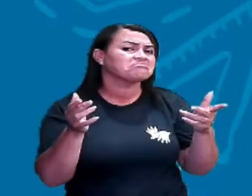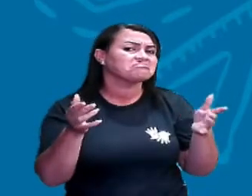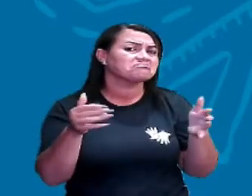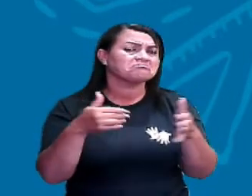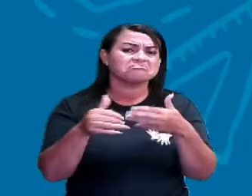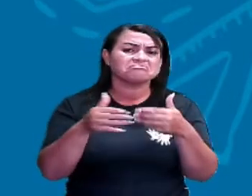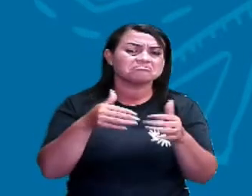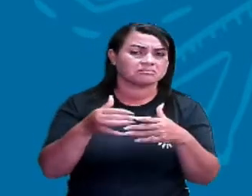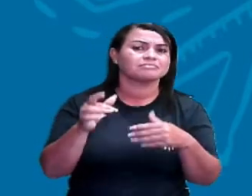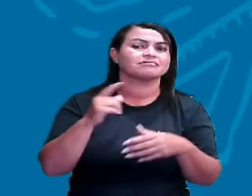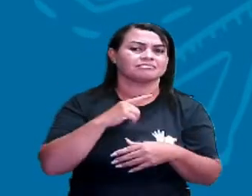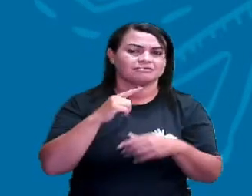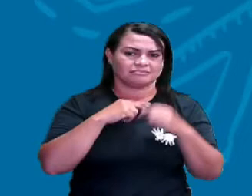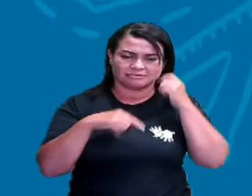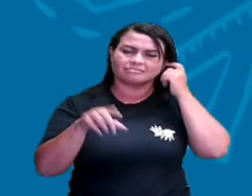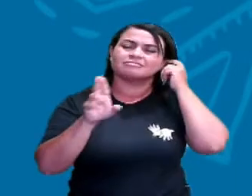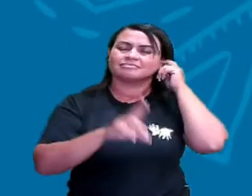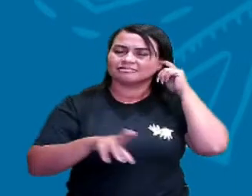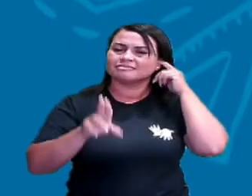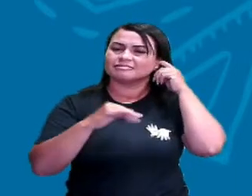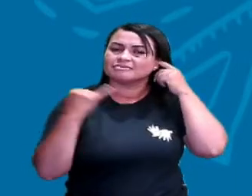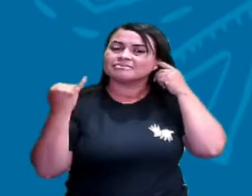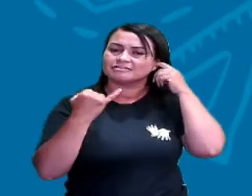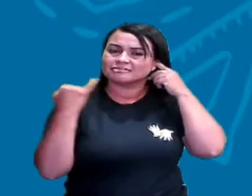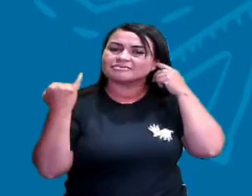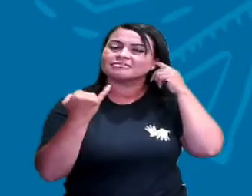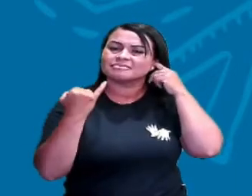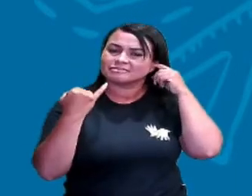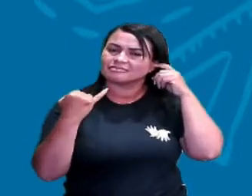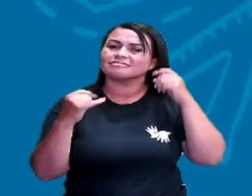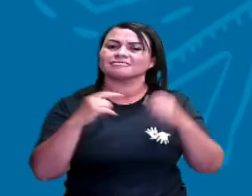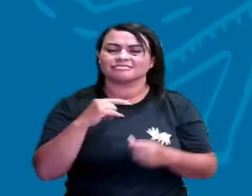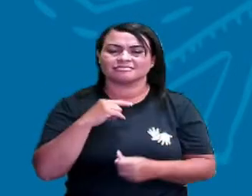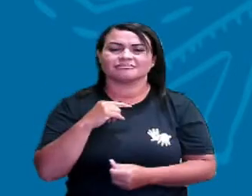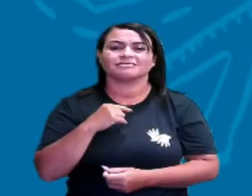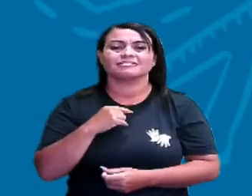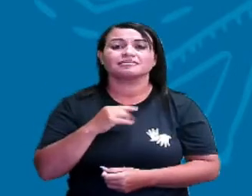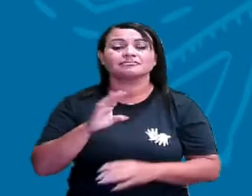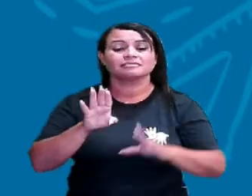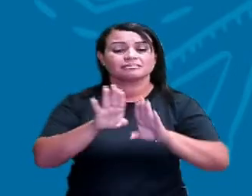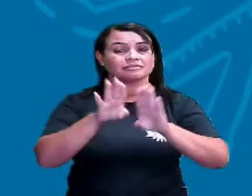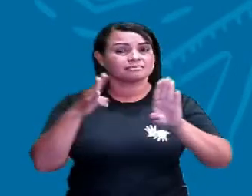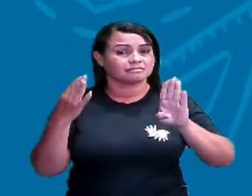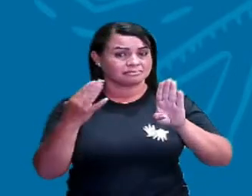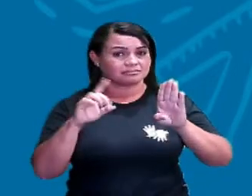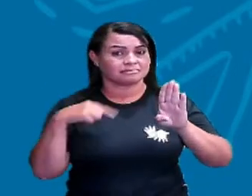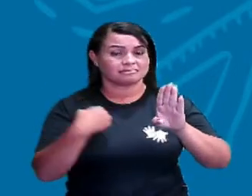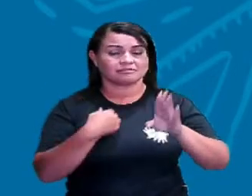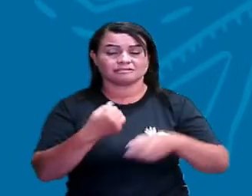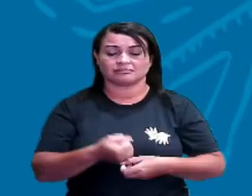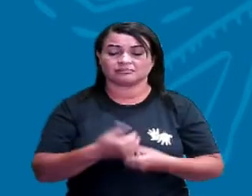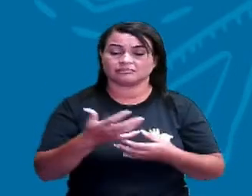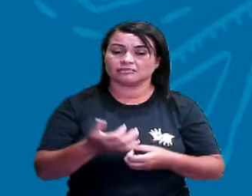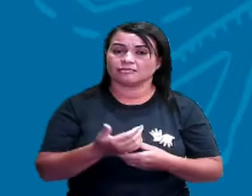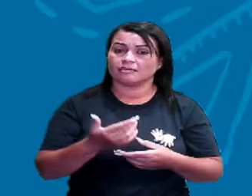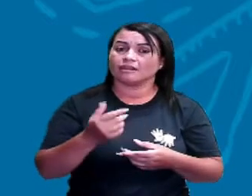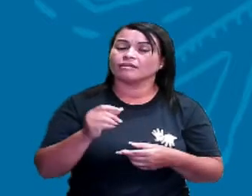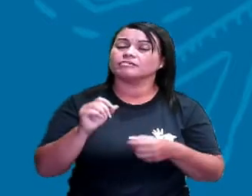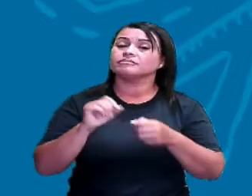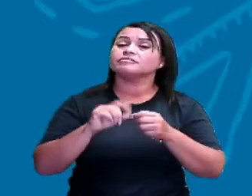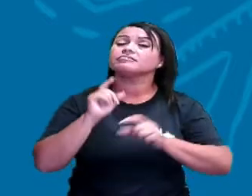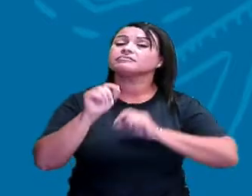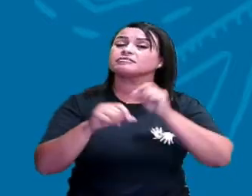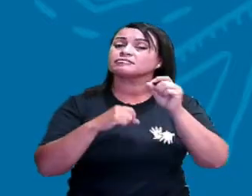utilidade, mas tem a sua utilidade. Ela é importante. A porta do nosso poema, ela é feita de